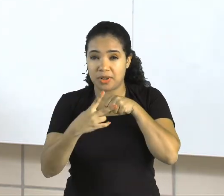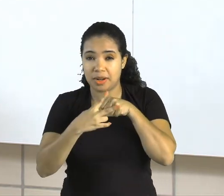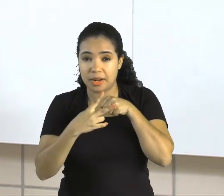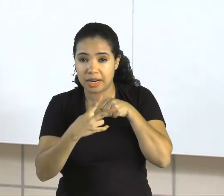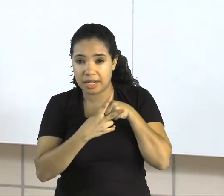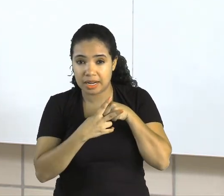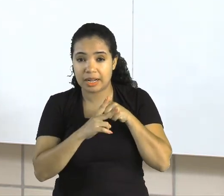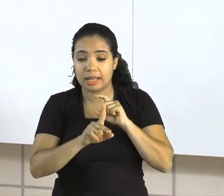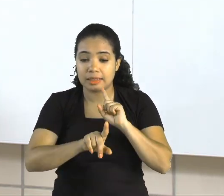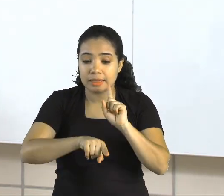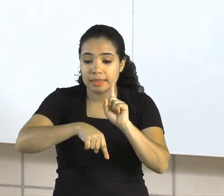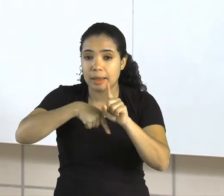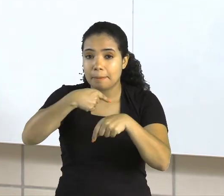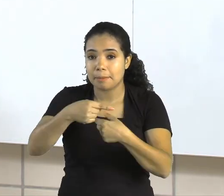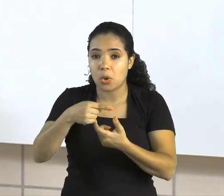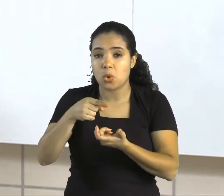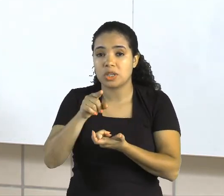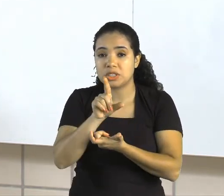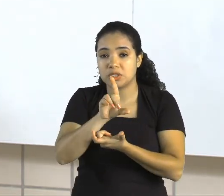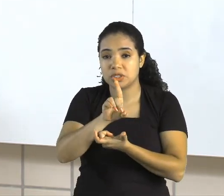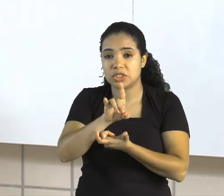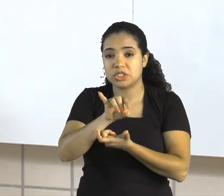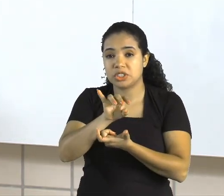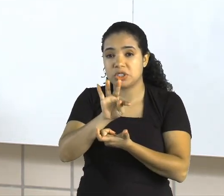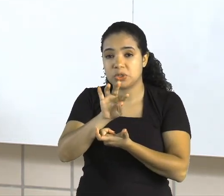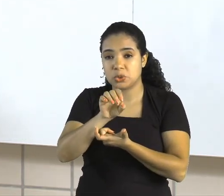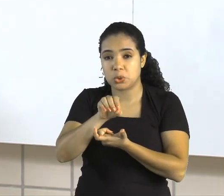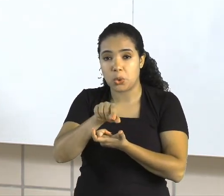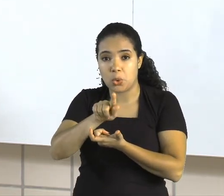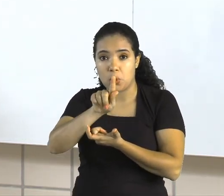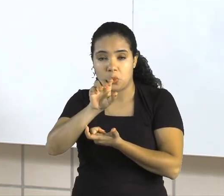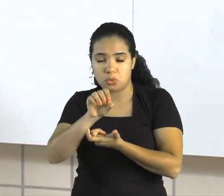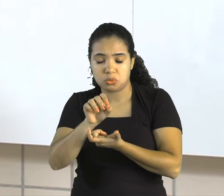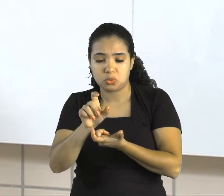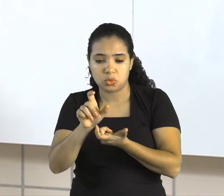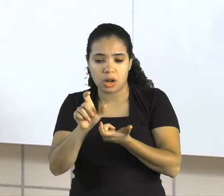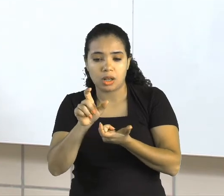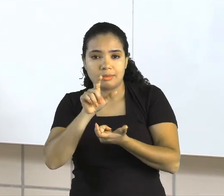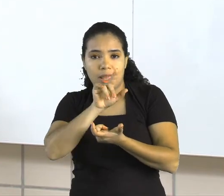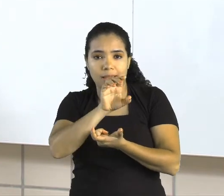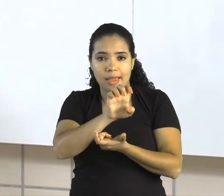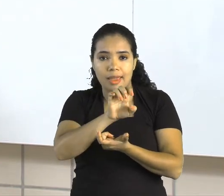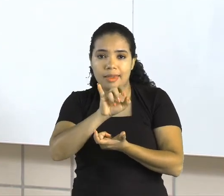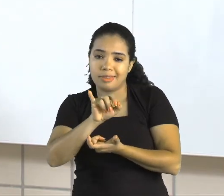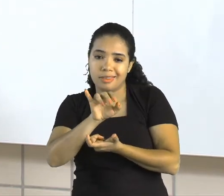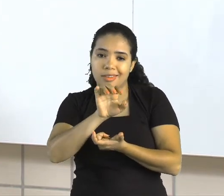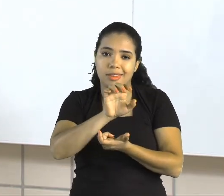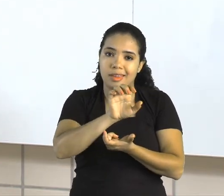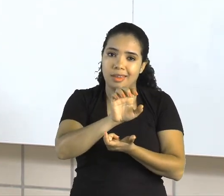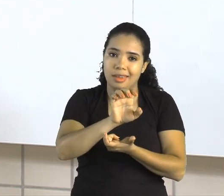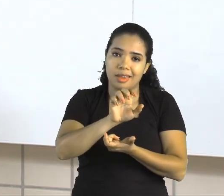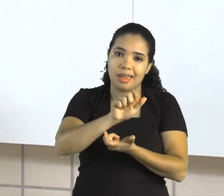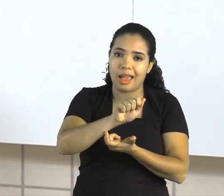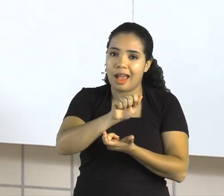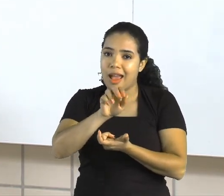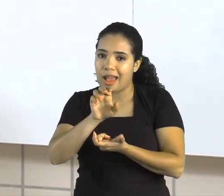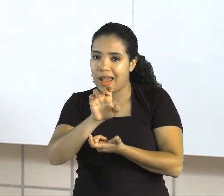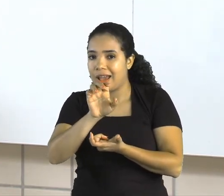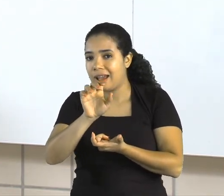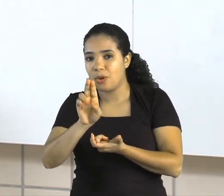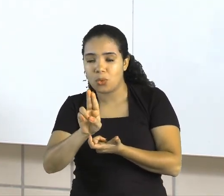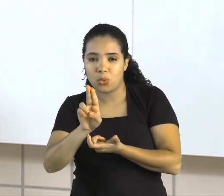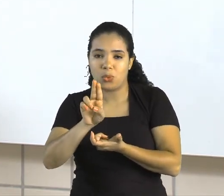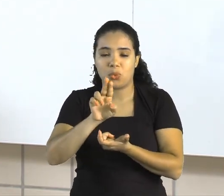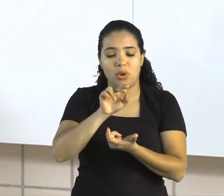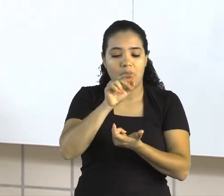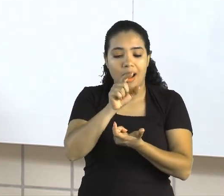de um ditongo, quando está entre 2 vogais. Lembram? Aquela letrinha tem o som de Z,